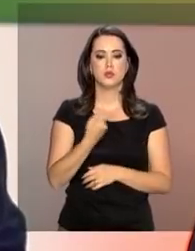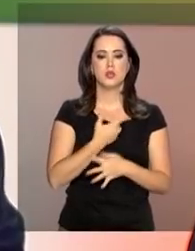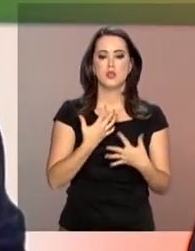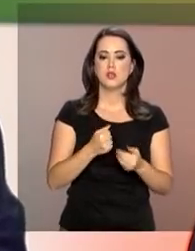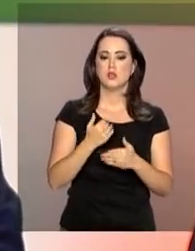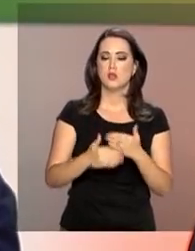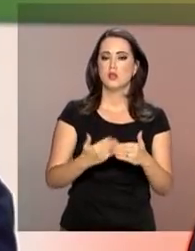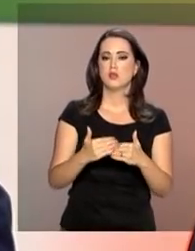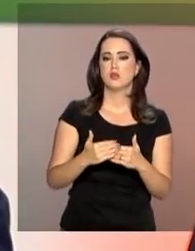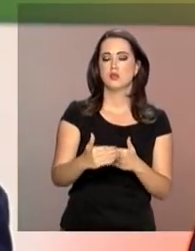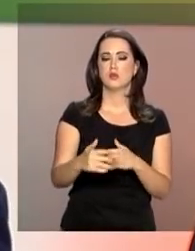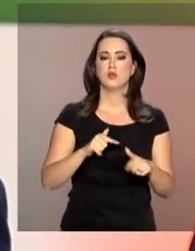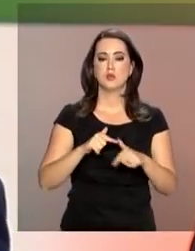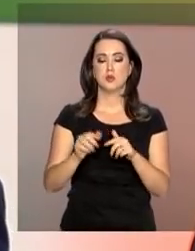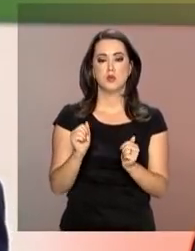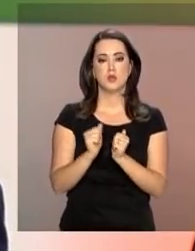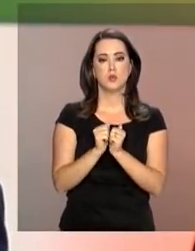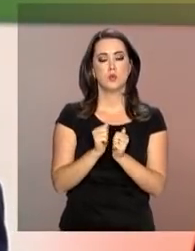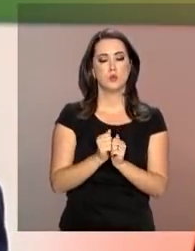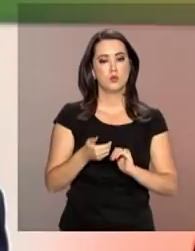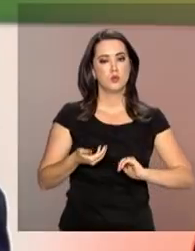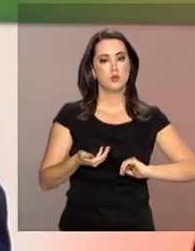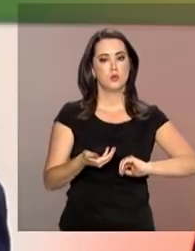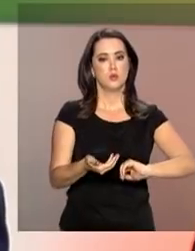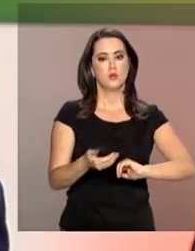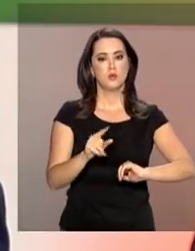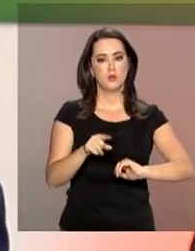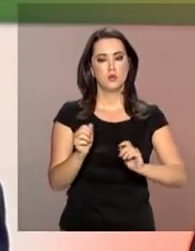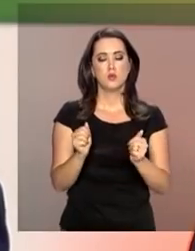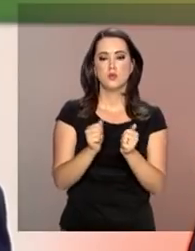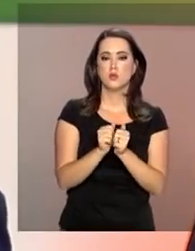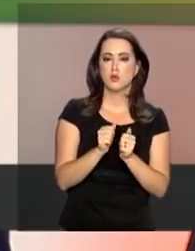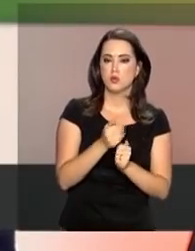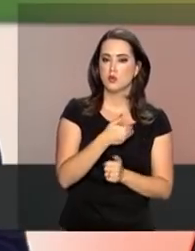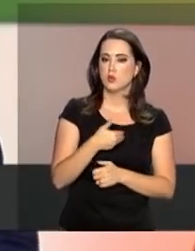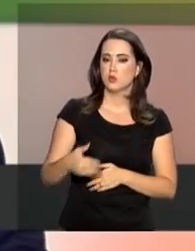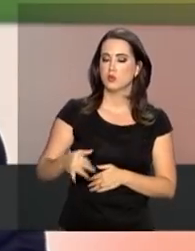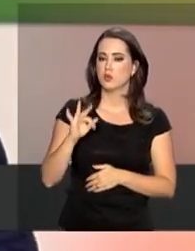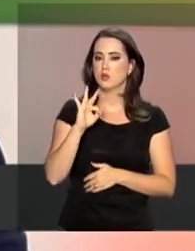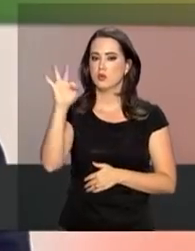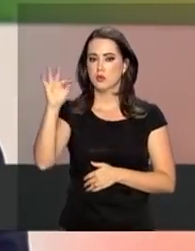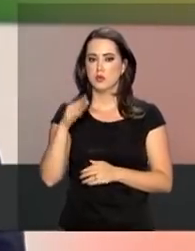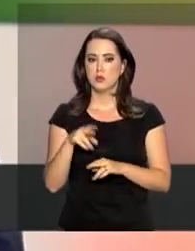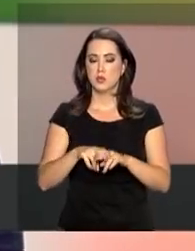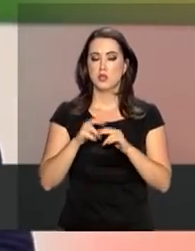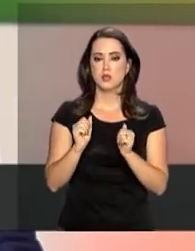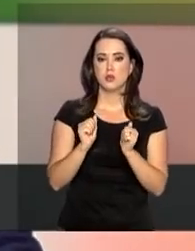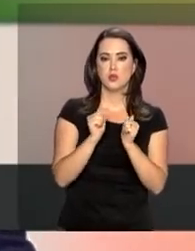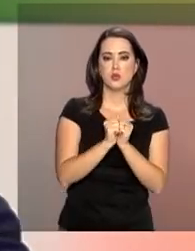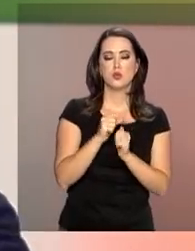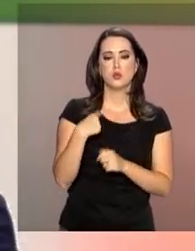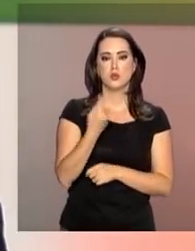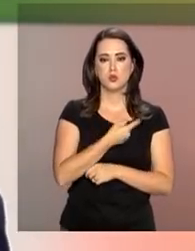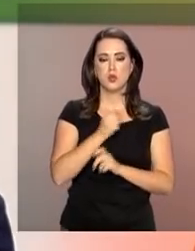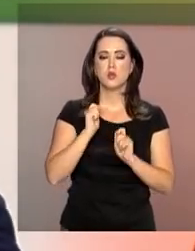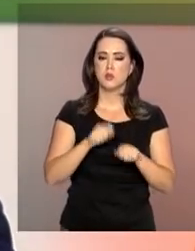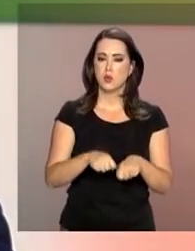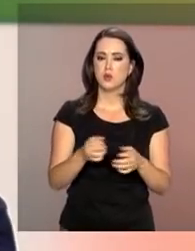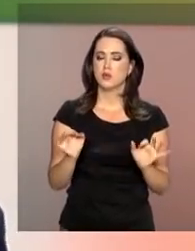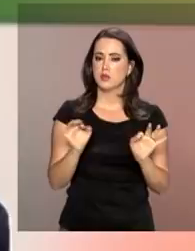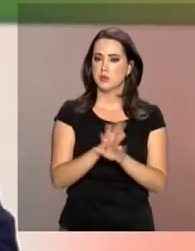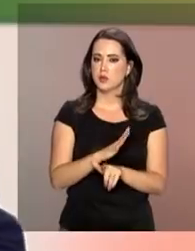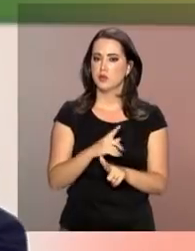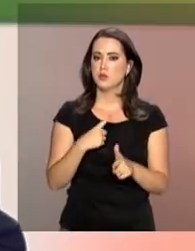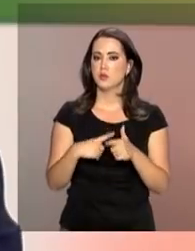numa forma de trabalho junto ao Congresso Nacional e junto ao governo federal, para que em parceria a gente consiga resolver de